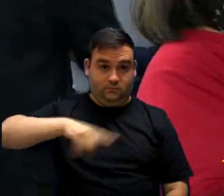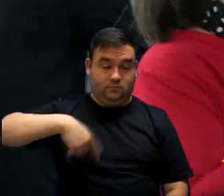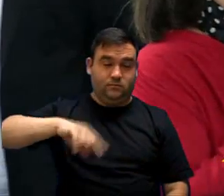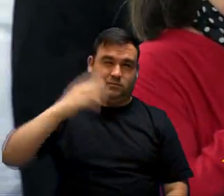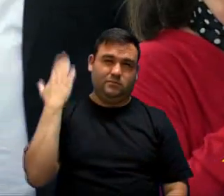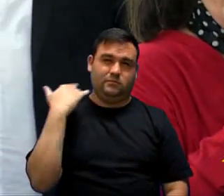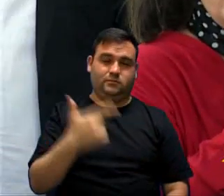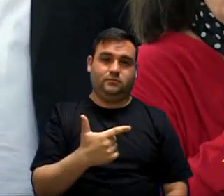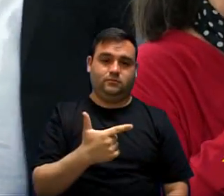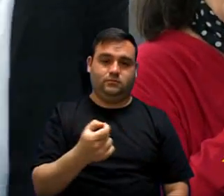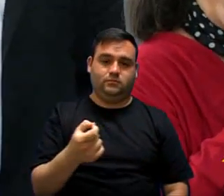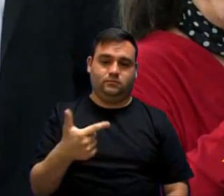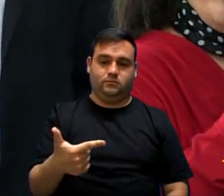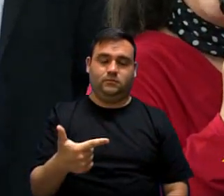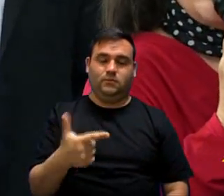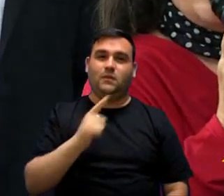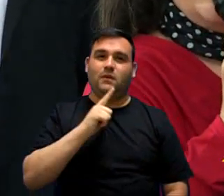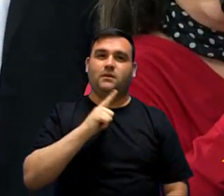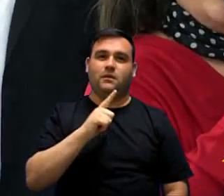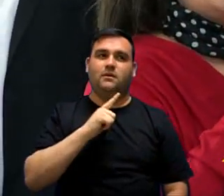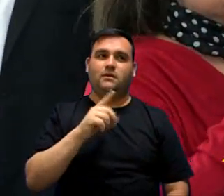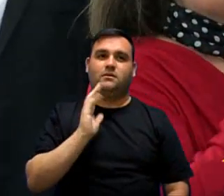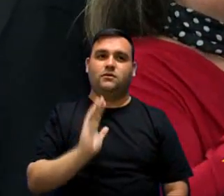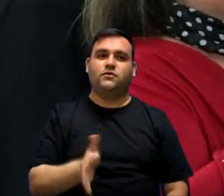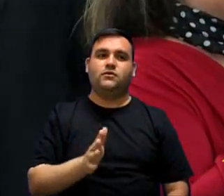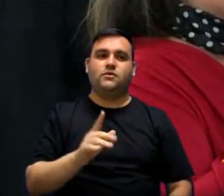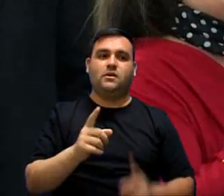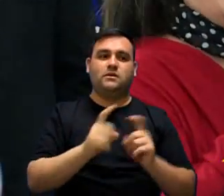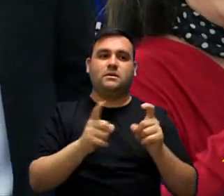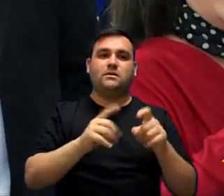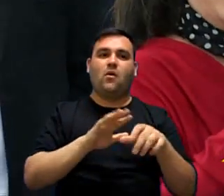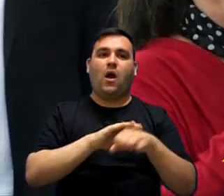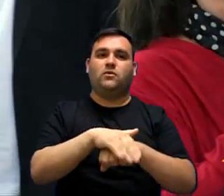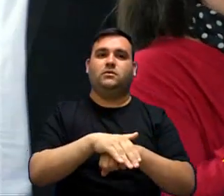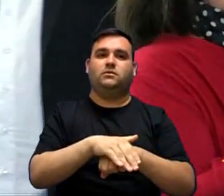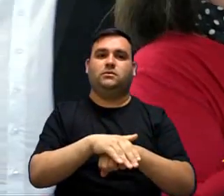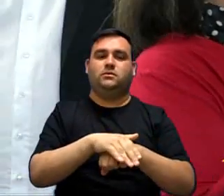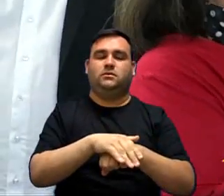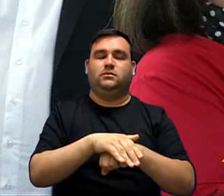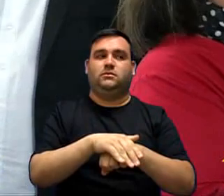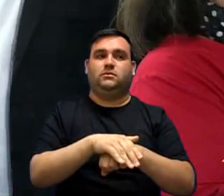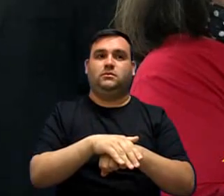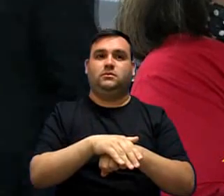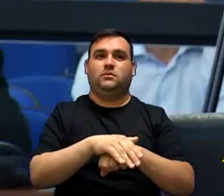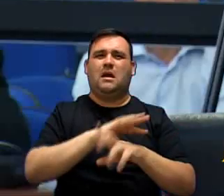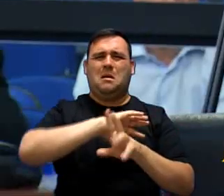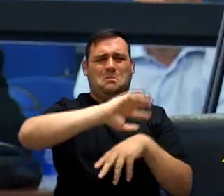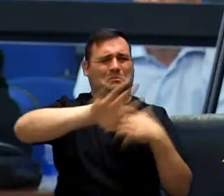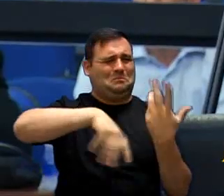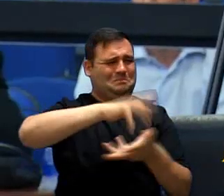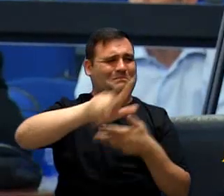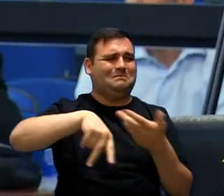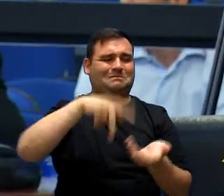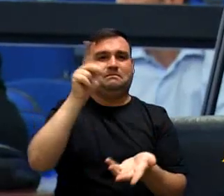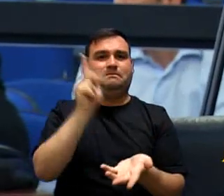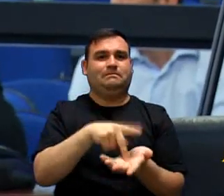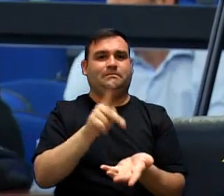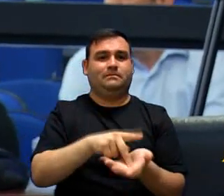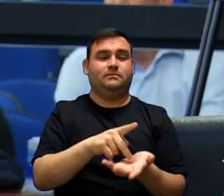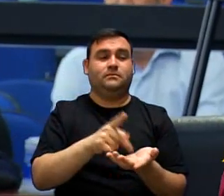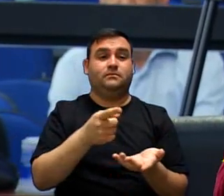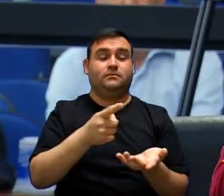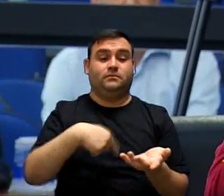em 2002, nós tivemos aqui as sessões noturnas. E era um caos, realmente.